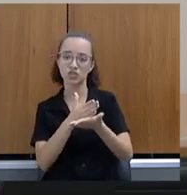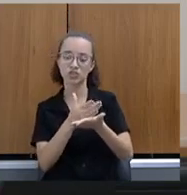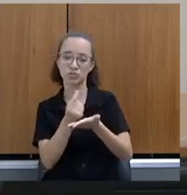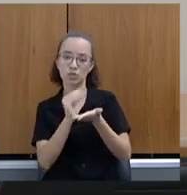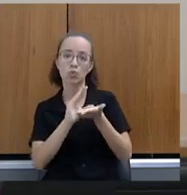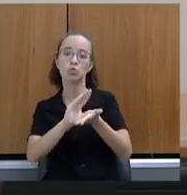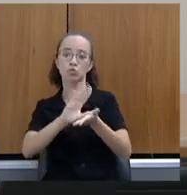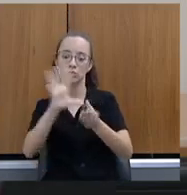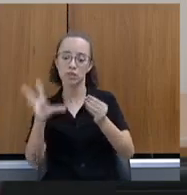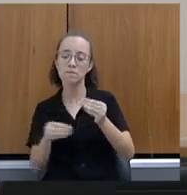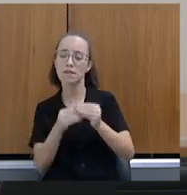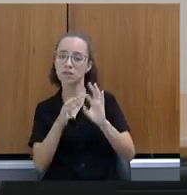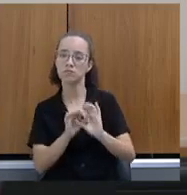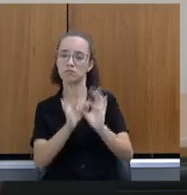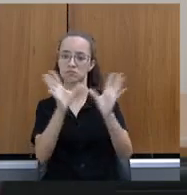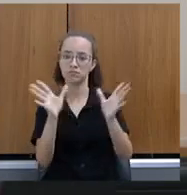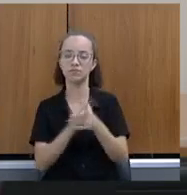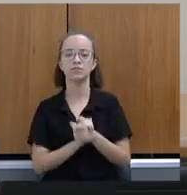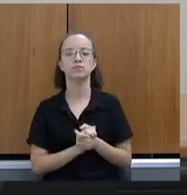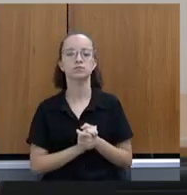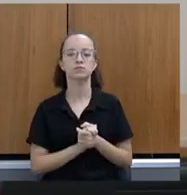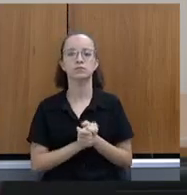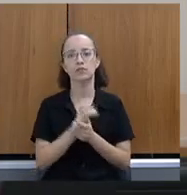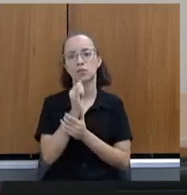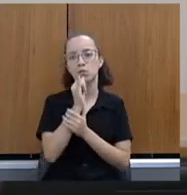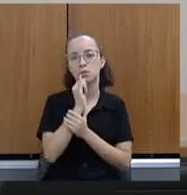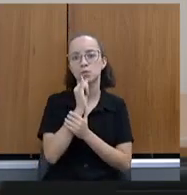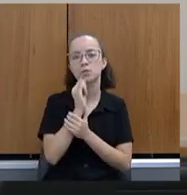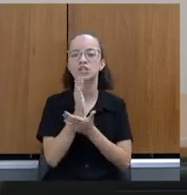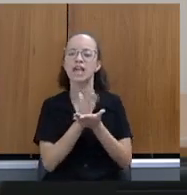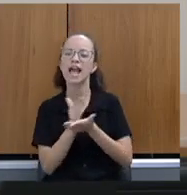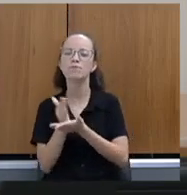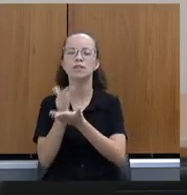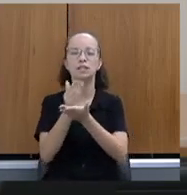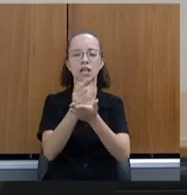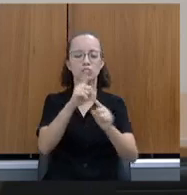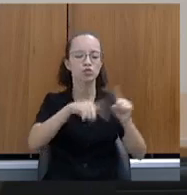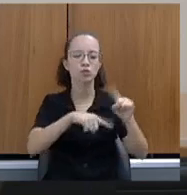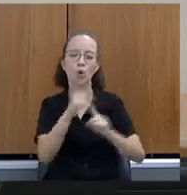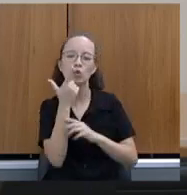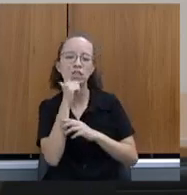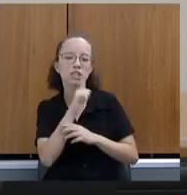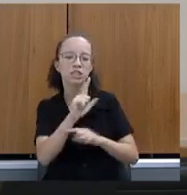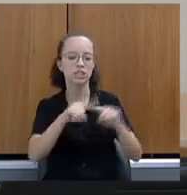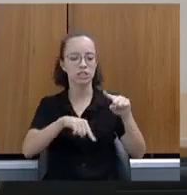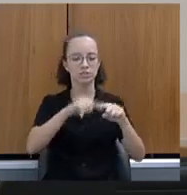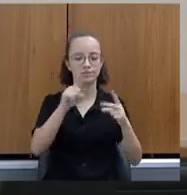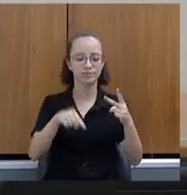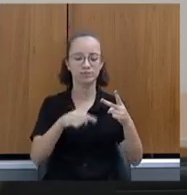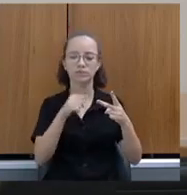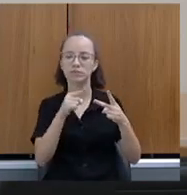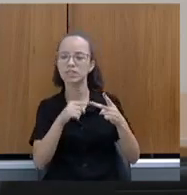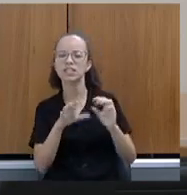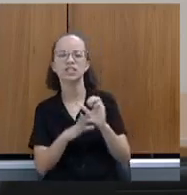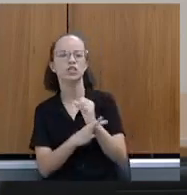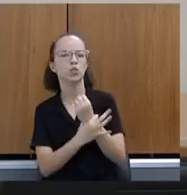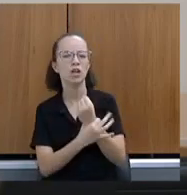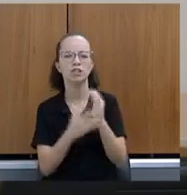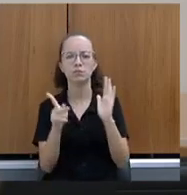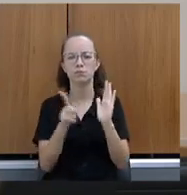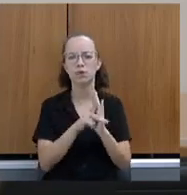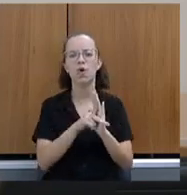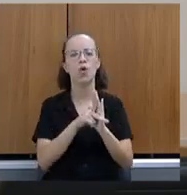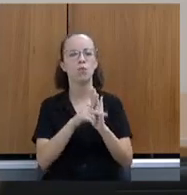Né desde da questão de aquisição de equipamentos para segmentos da Segurança Pública